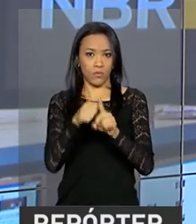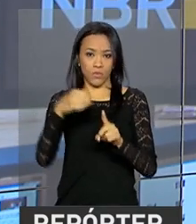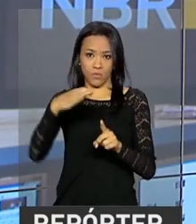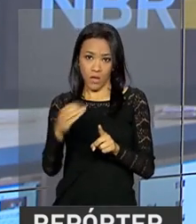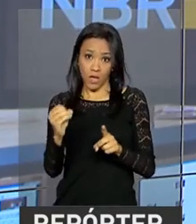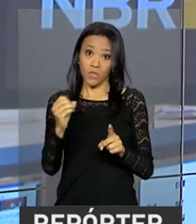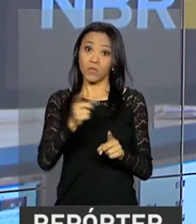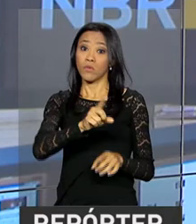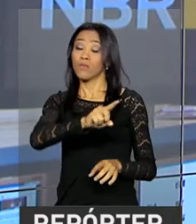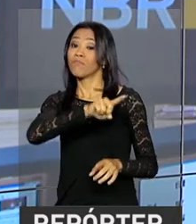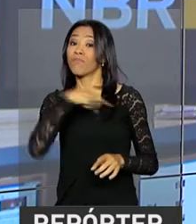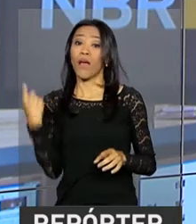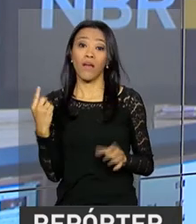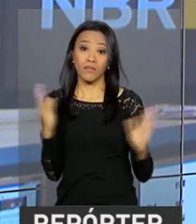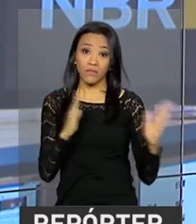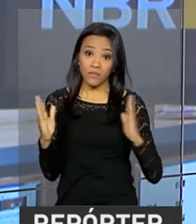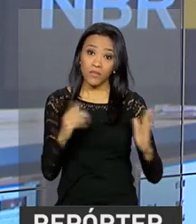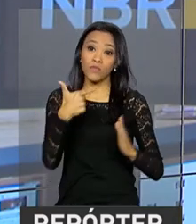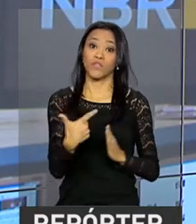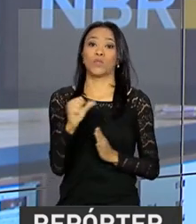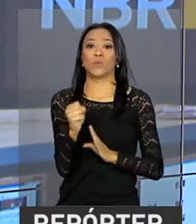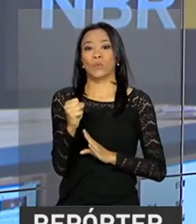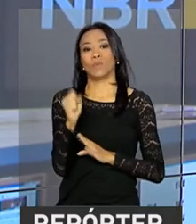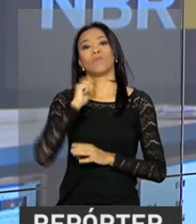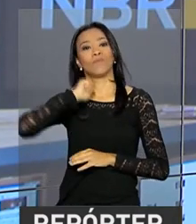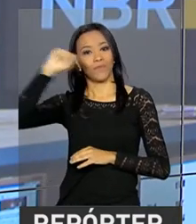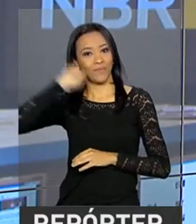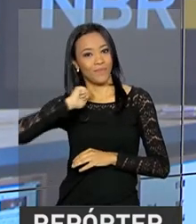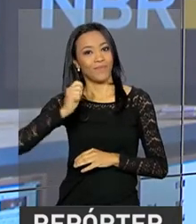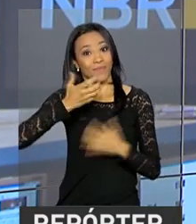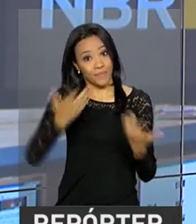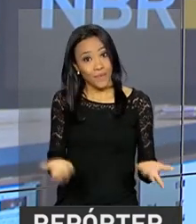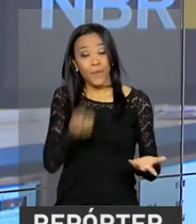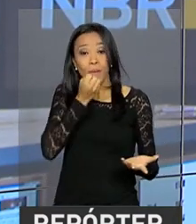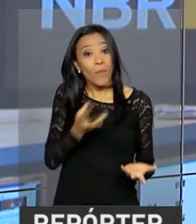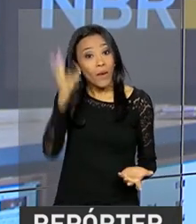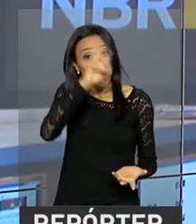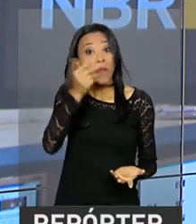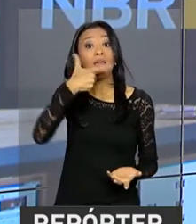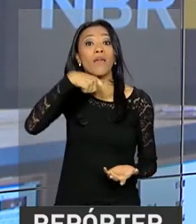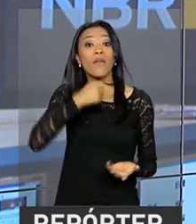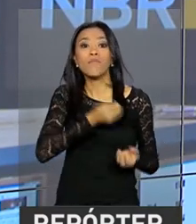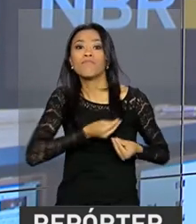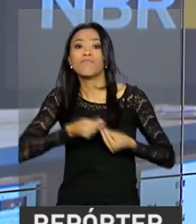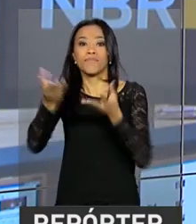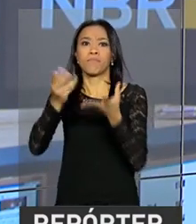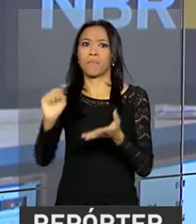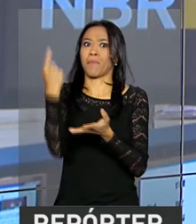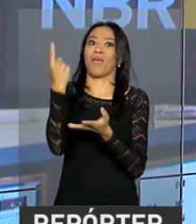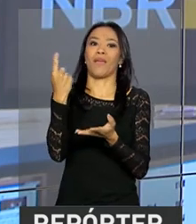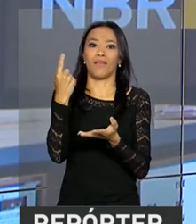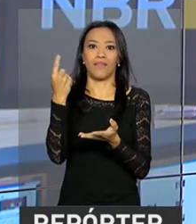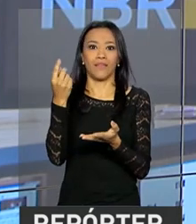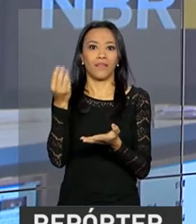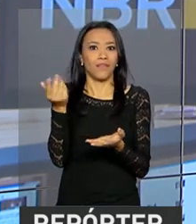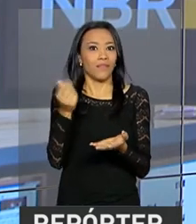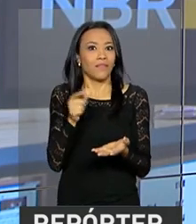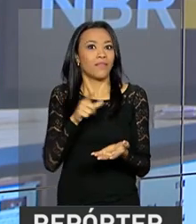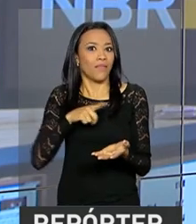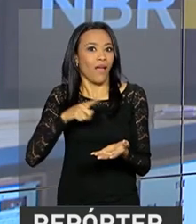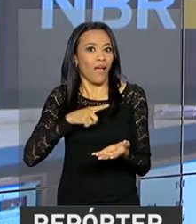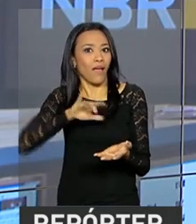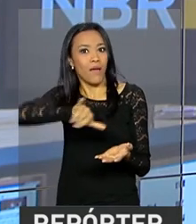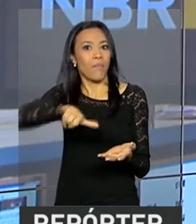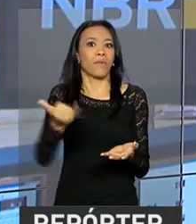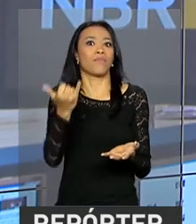termina no dia 28 de abril é bom lembrar que quem vier primeiro tem chances de receber a restituição nos